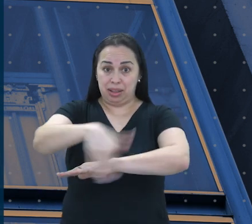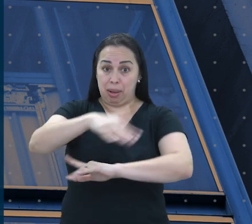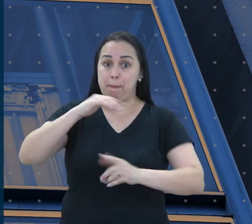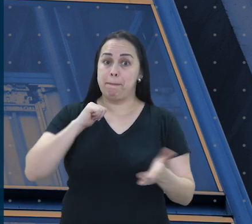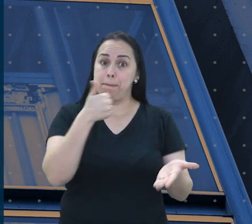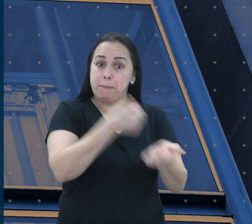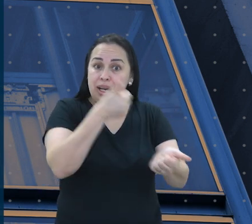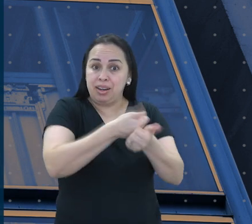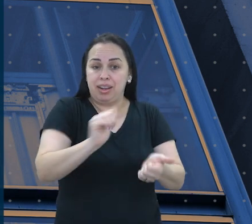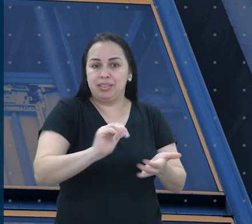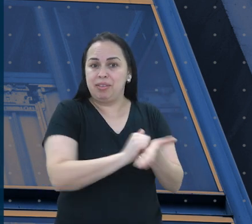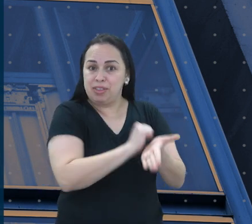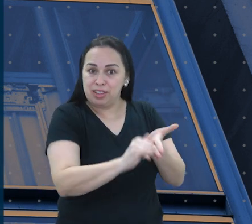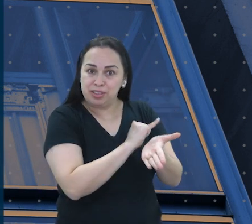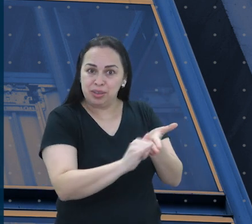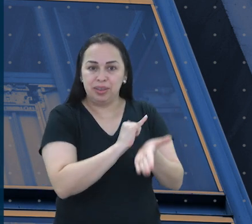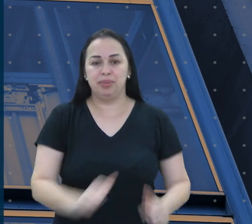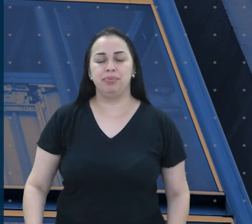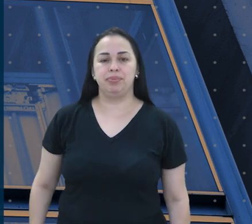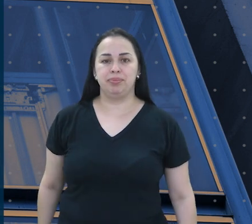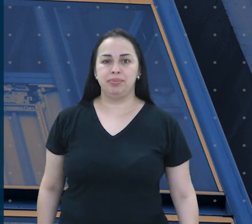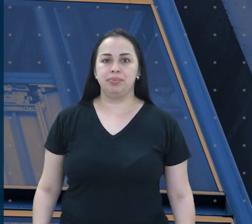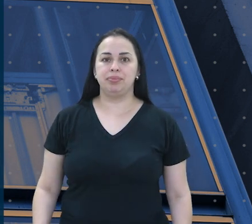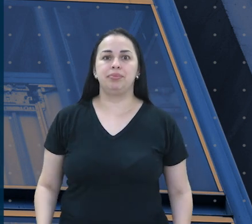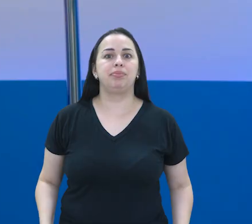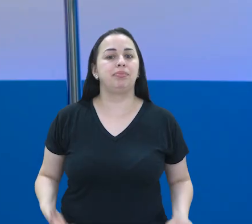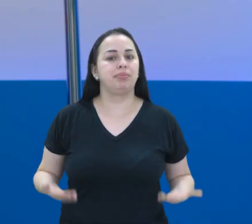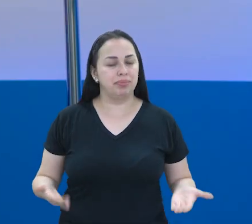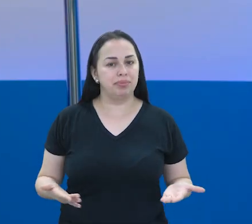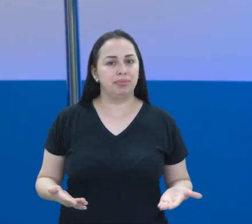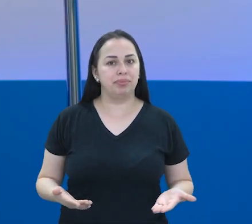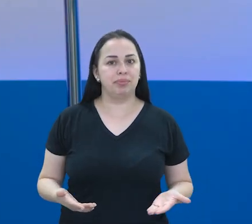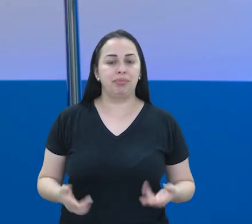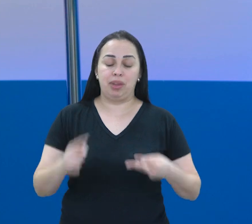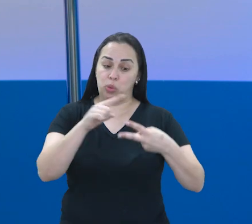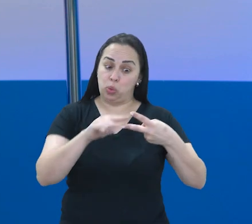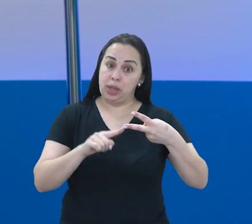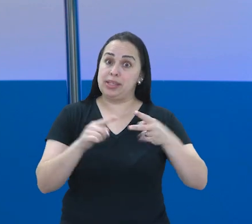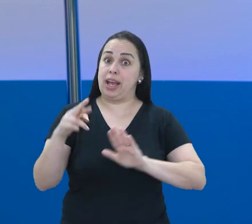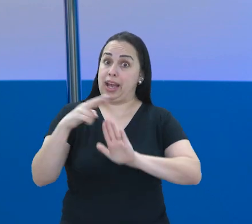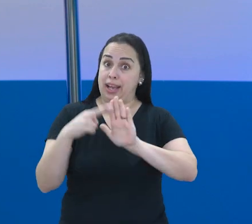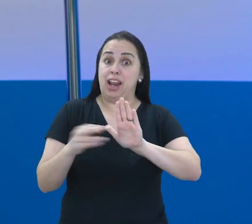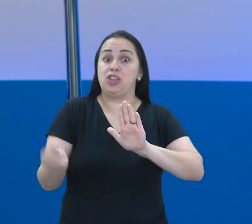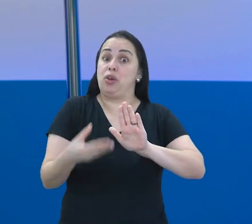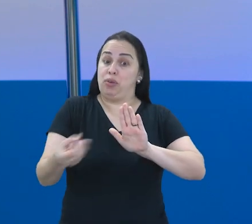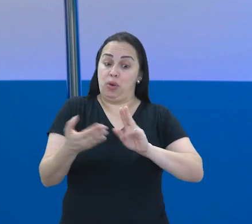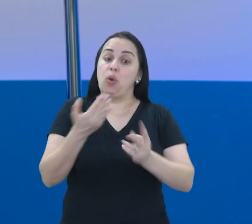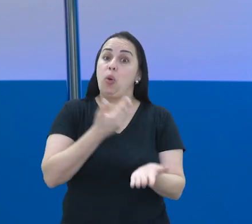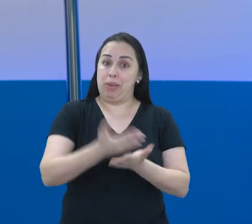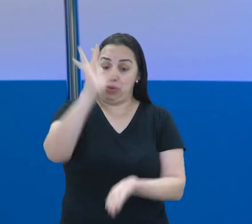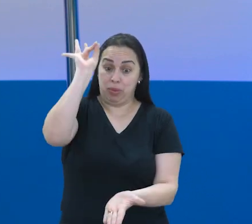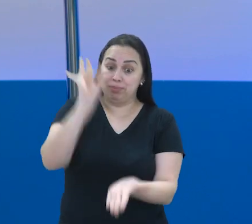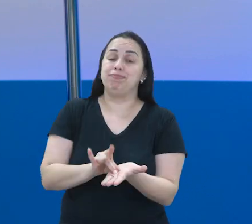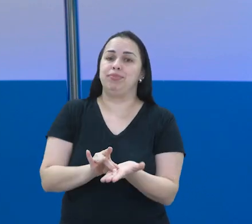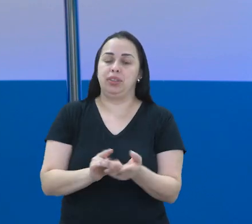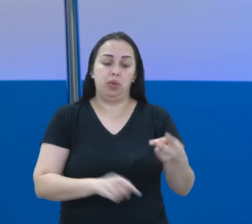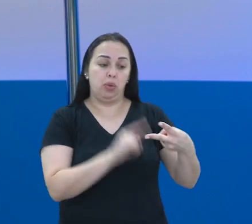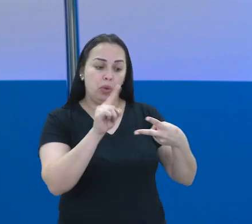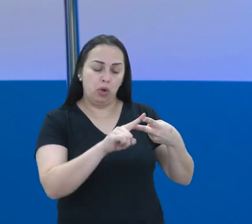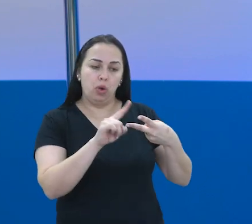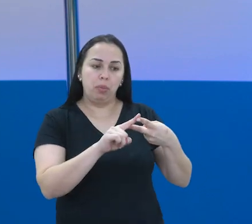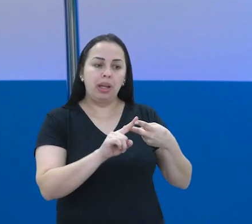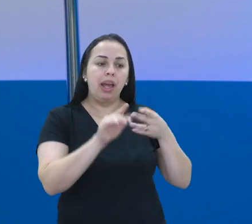Pena, número 175, no centro. E 2 novas regras entraram em vigor no município.